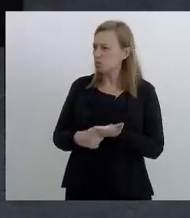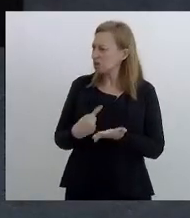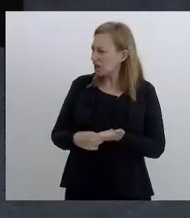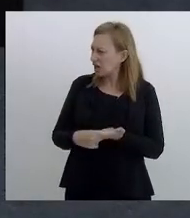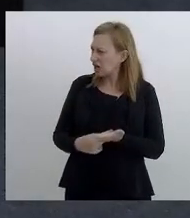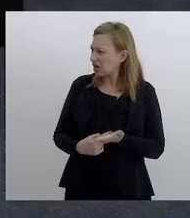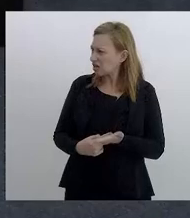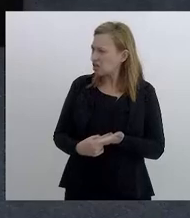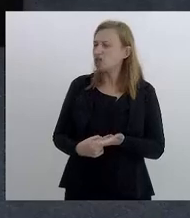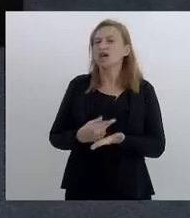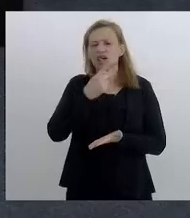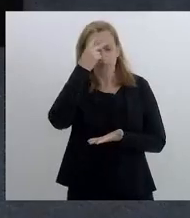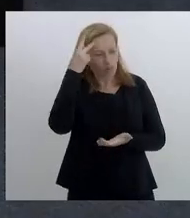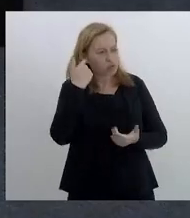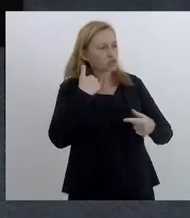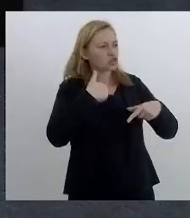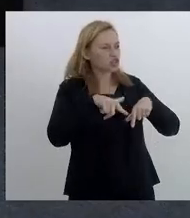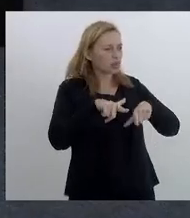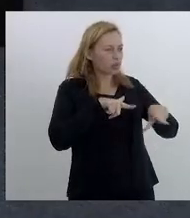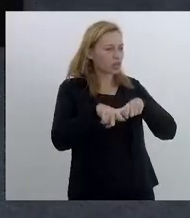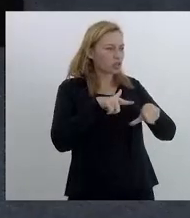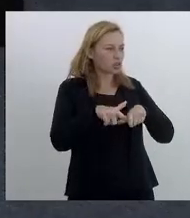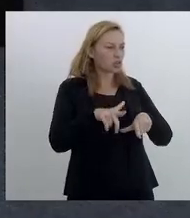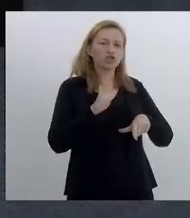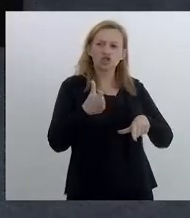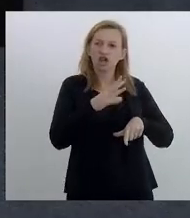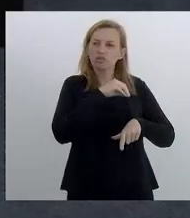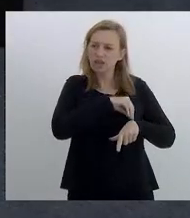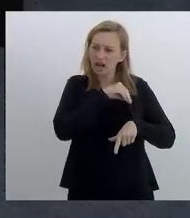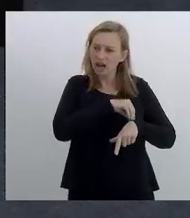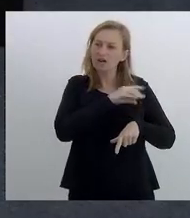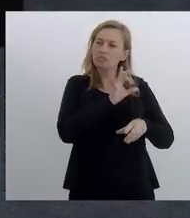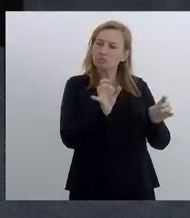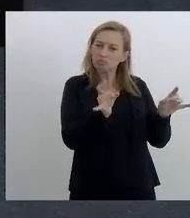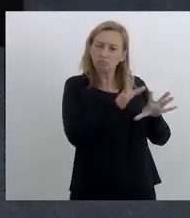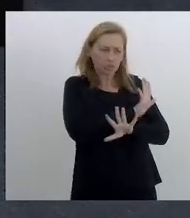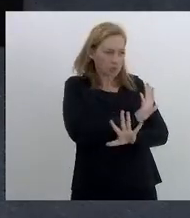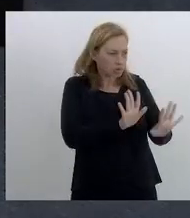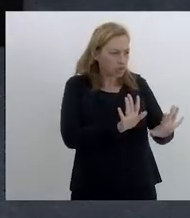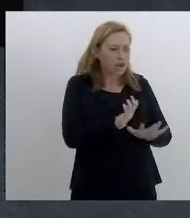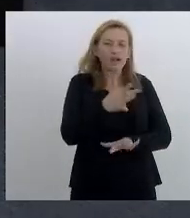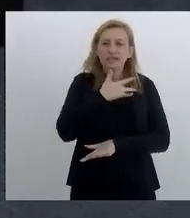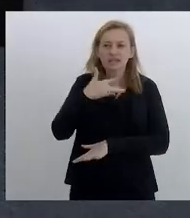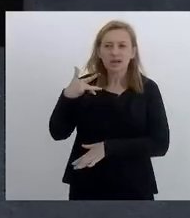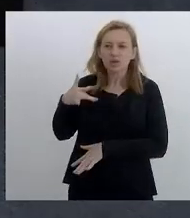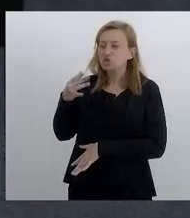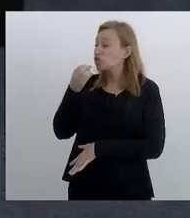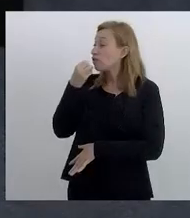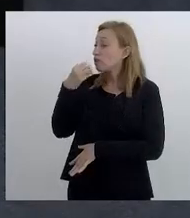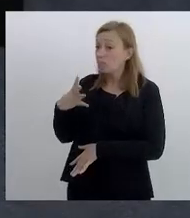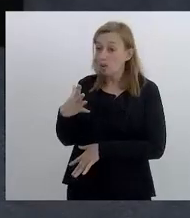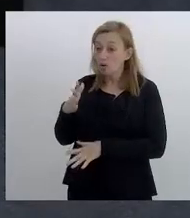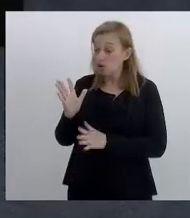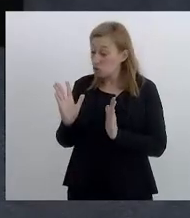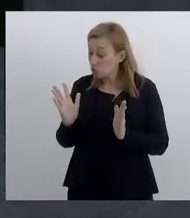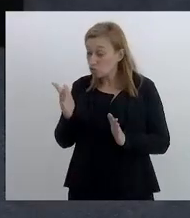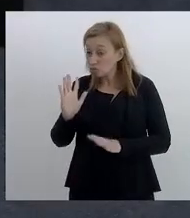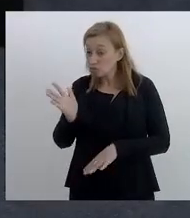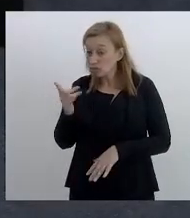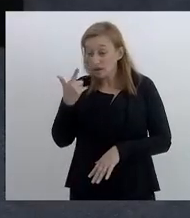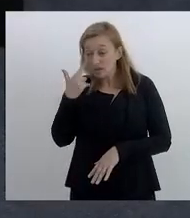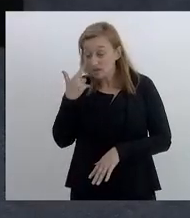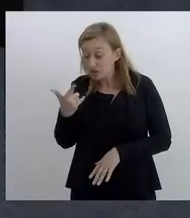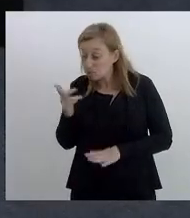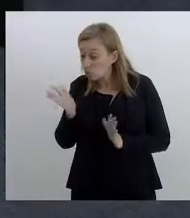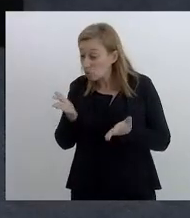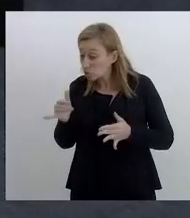Os trabalhadores estariam com a sua recomposição salarial, a saúde não estaria lá gritando como gritou o tempo